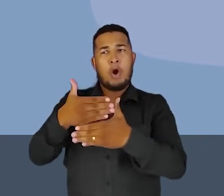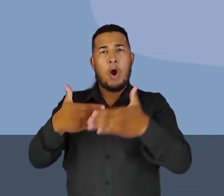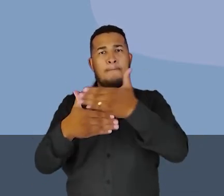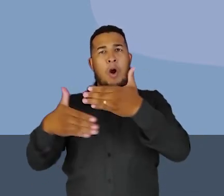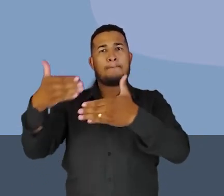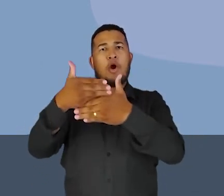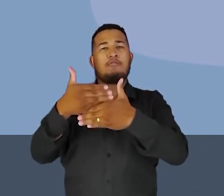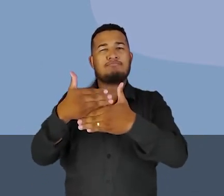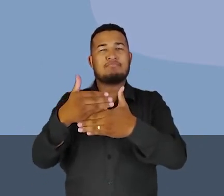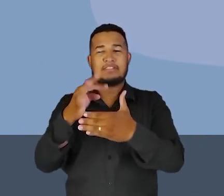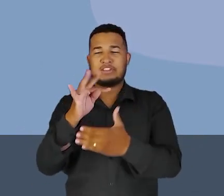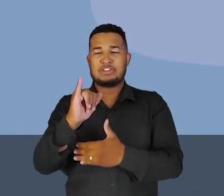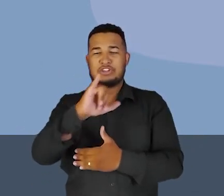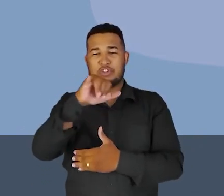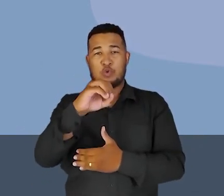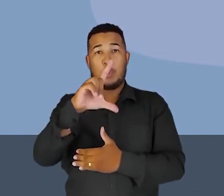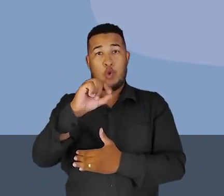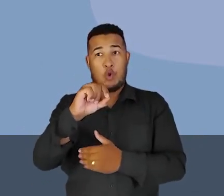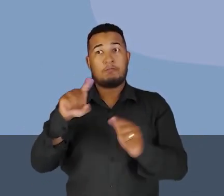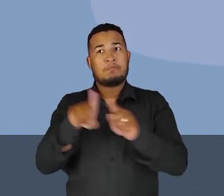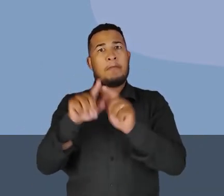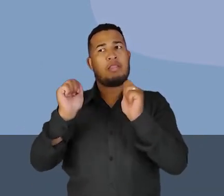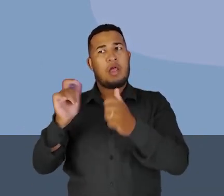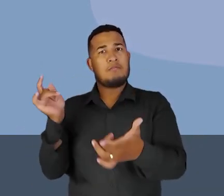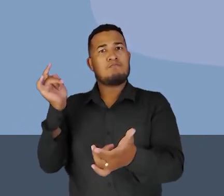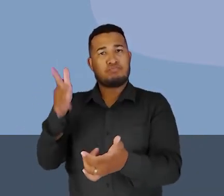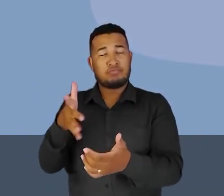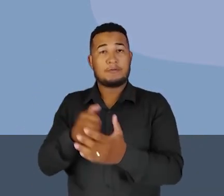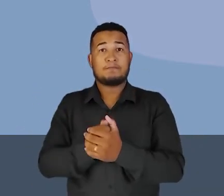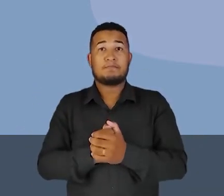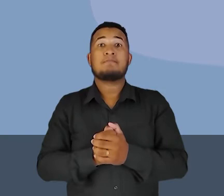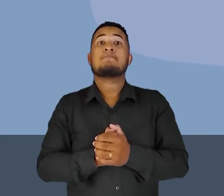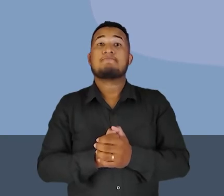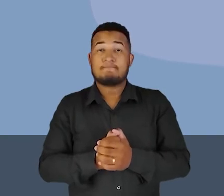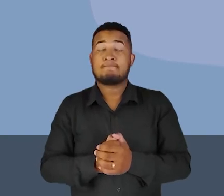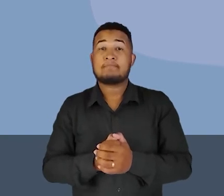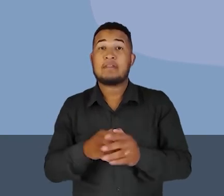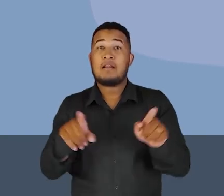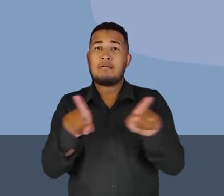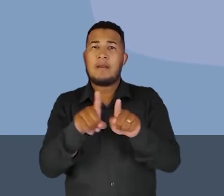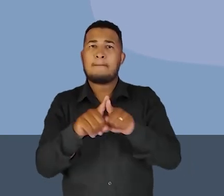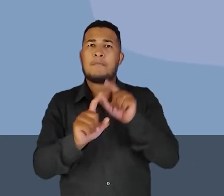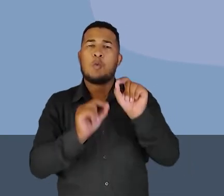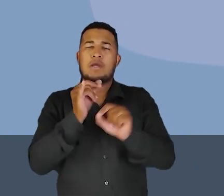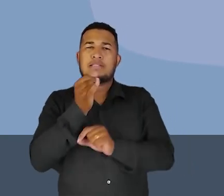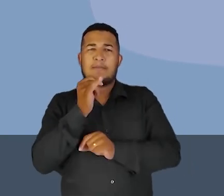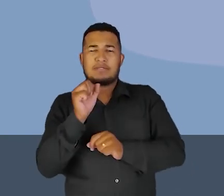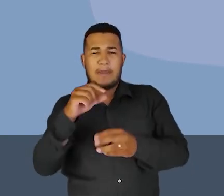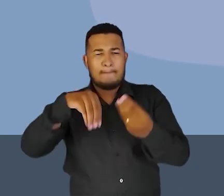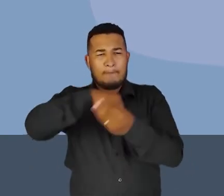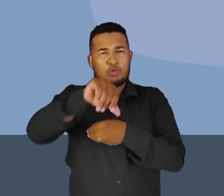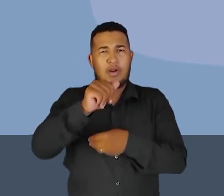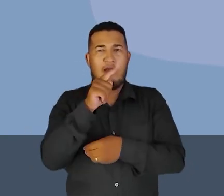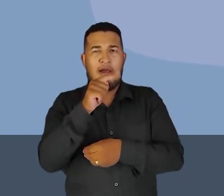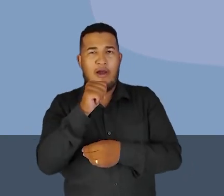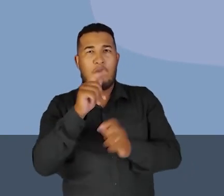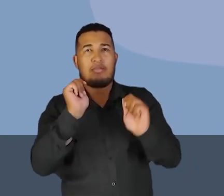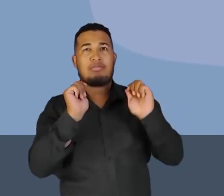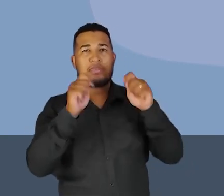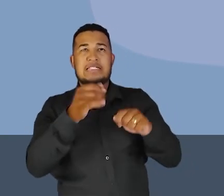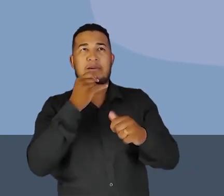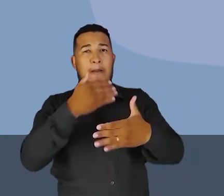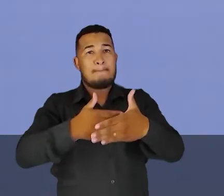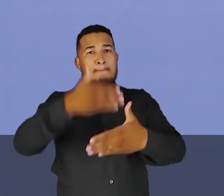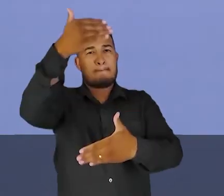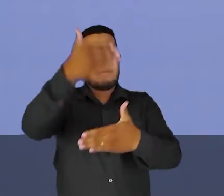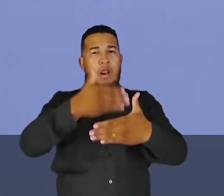Também, pessoal, ele, quando adicionado em água, ele é usado em caiação de paredes e como fungicida. Tá? Caiação de parede, olha aqui